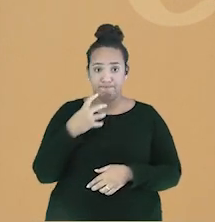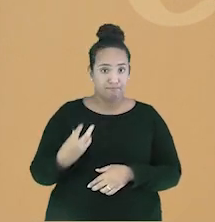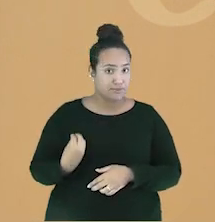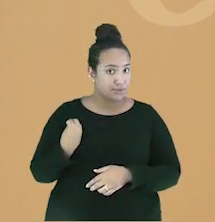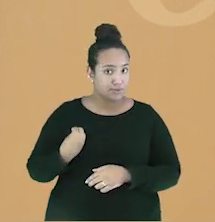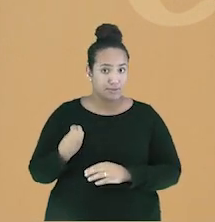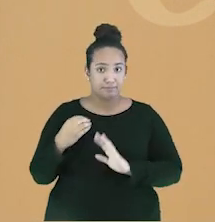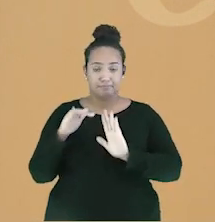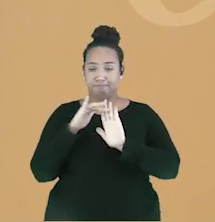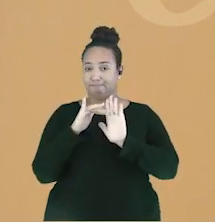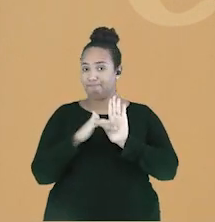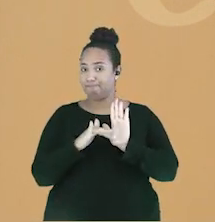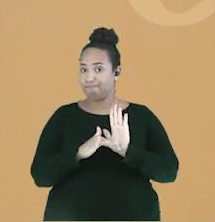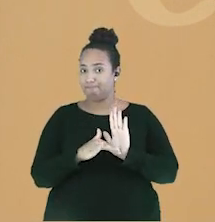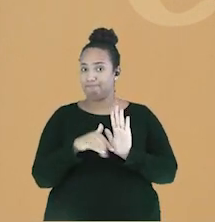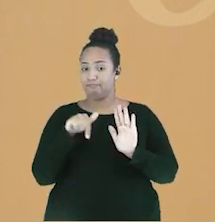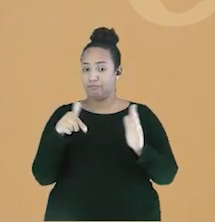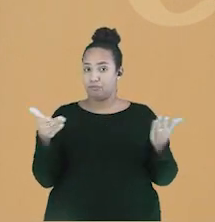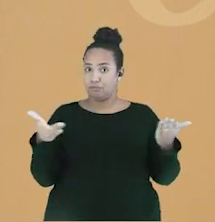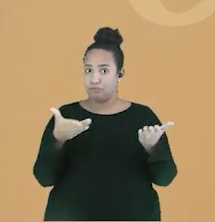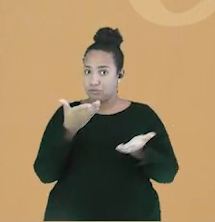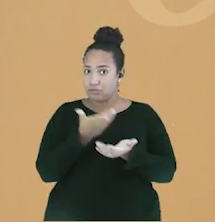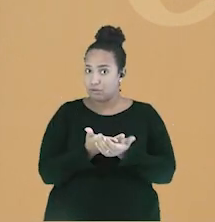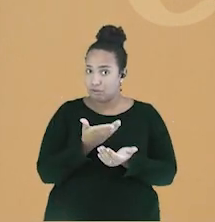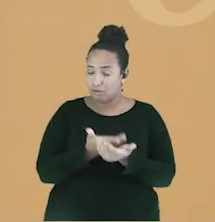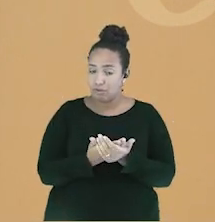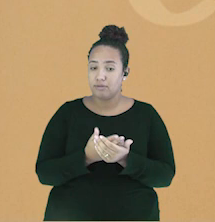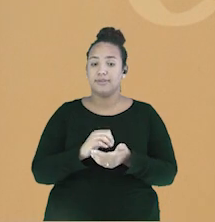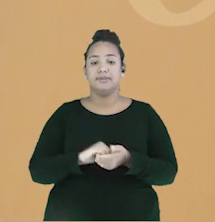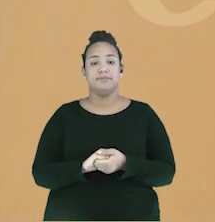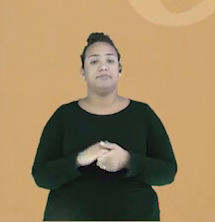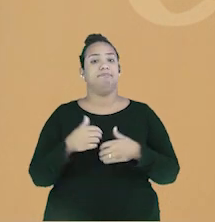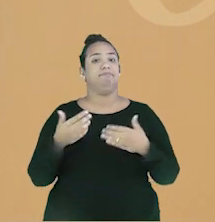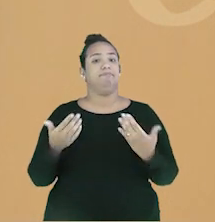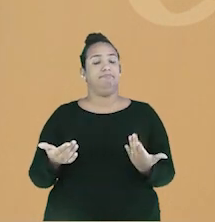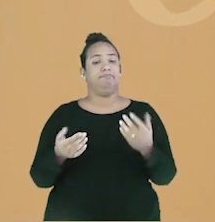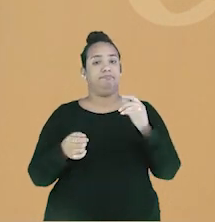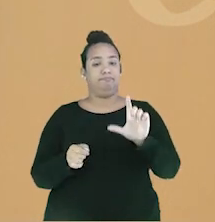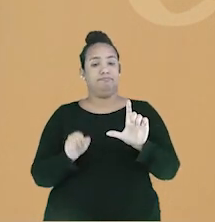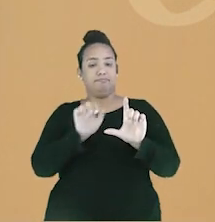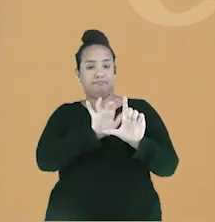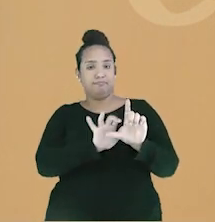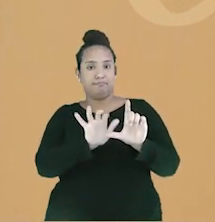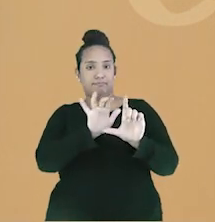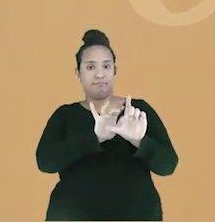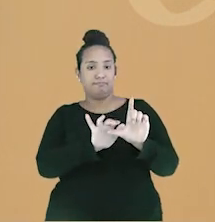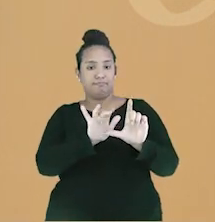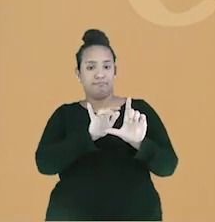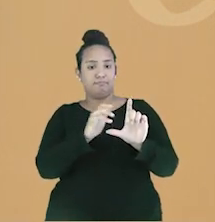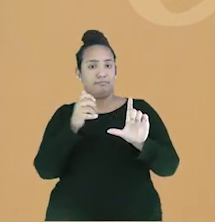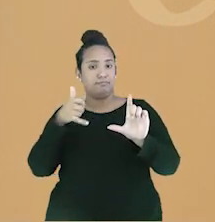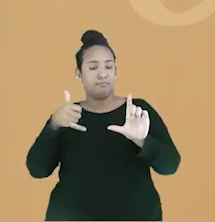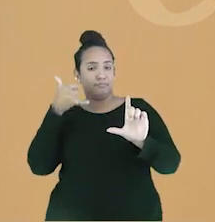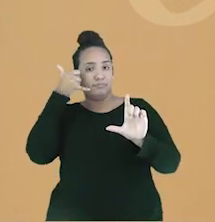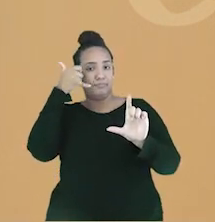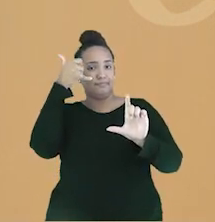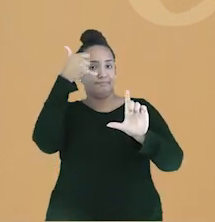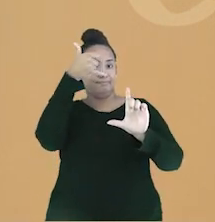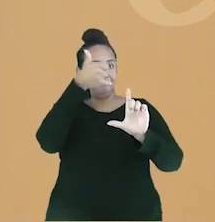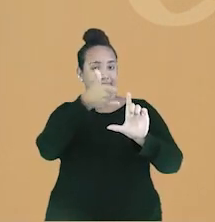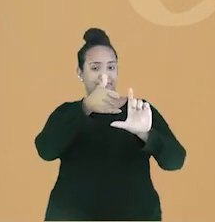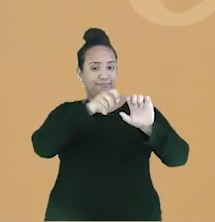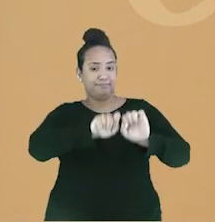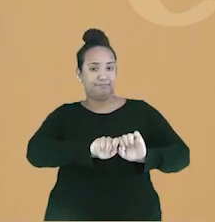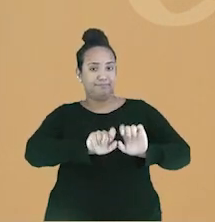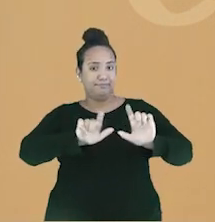sua participação na nossa aula, direcione a câmera do seu celular ou de qualquer outro para o nosso QR